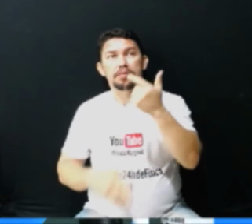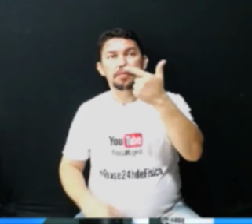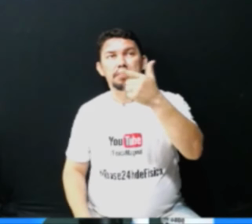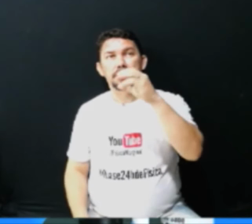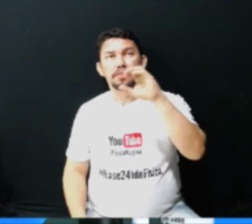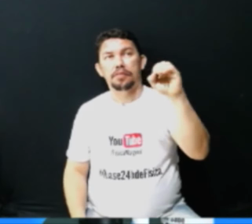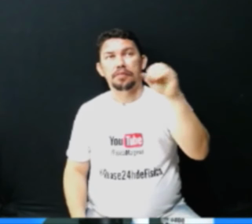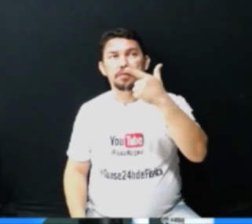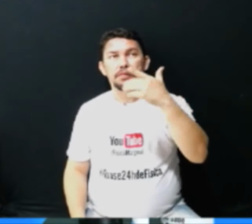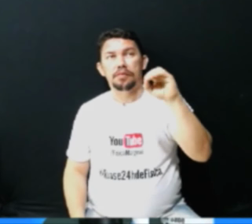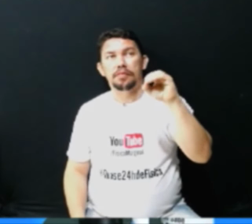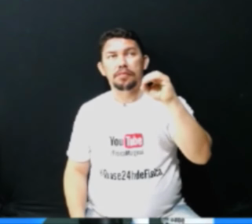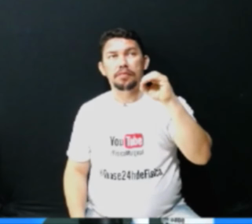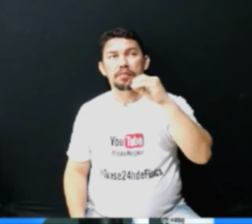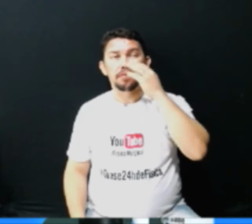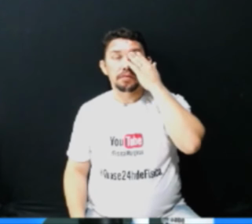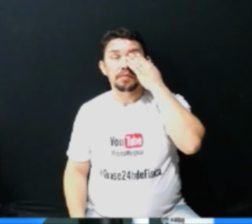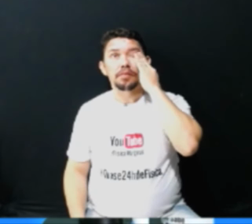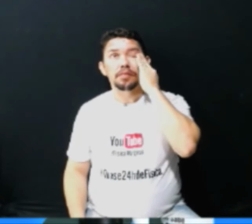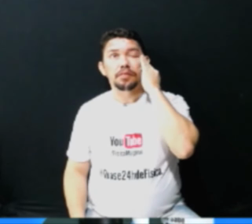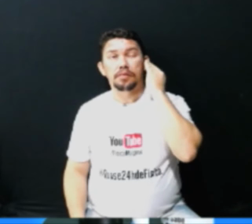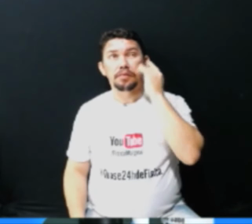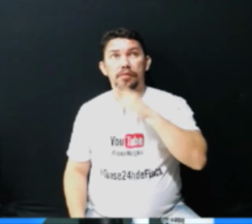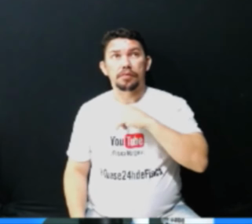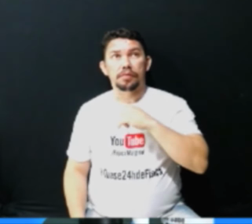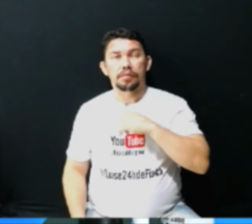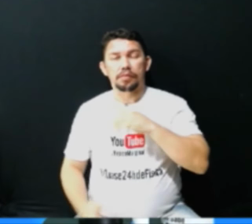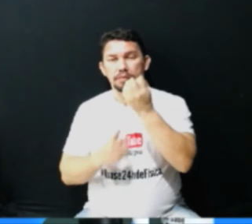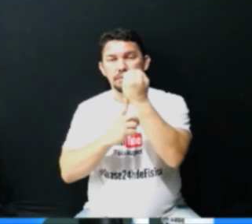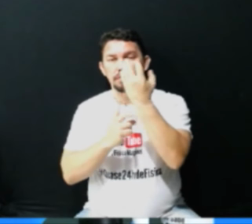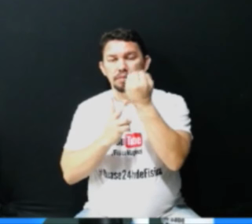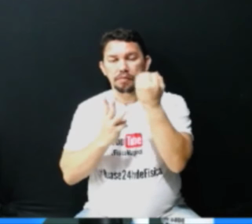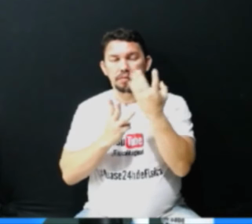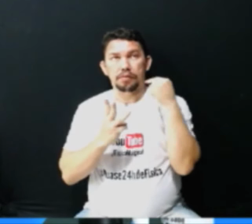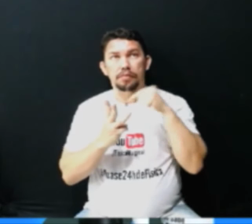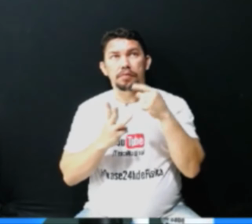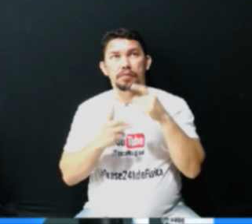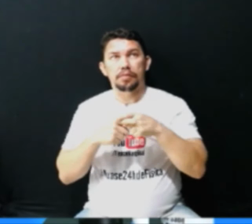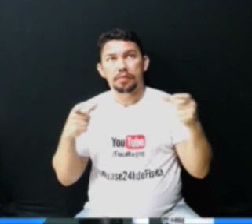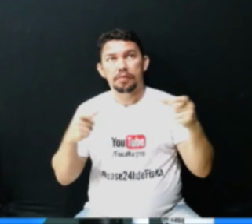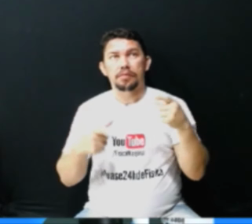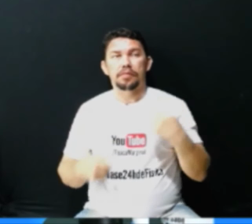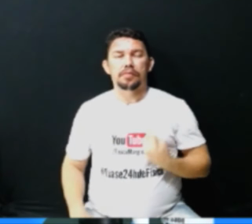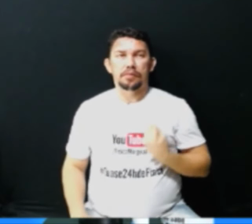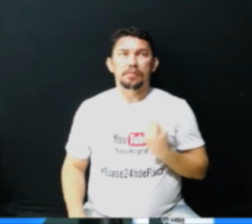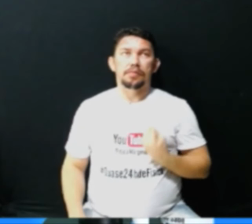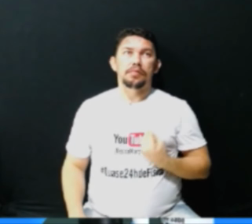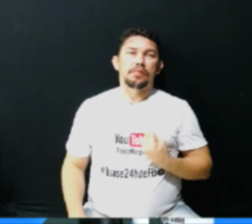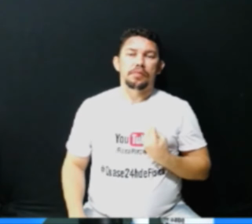indo agora para 7,2. Então, 3 lâmpadas, tensão muito alta, brilho muito alto, é como está